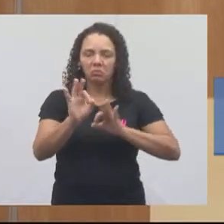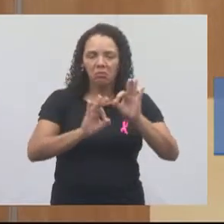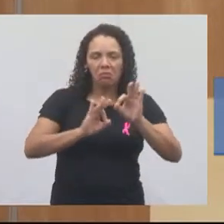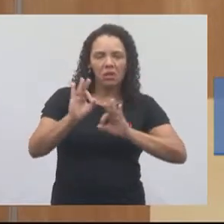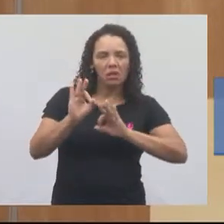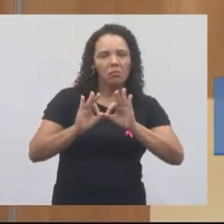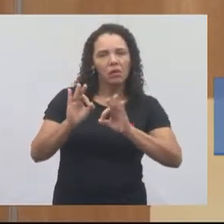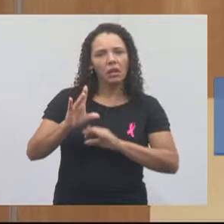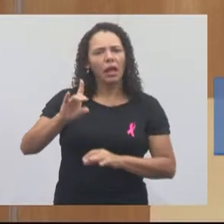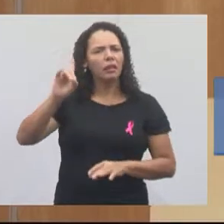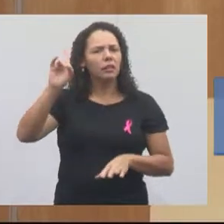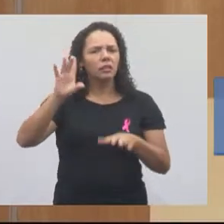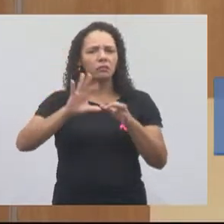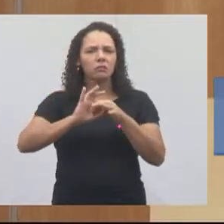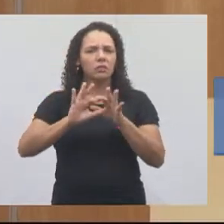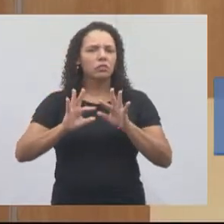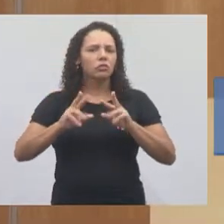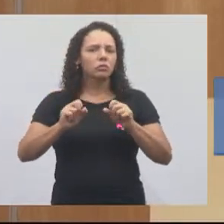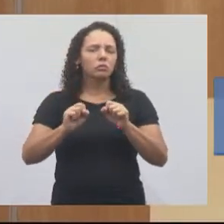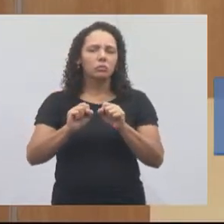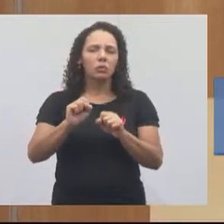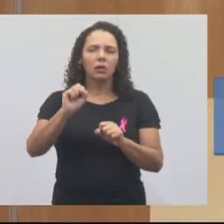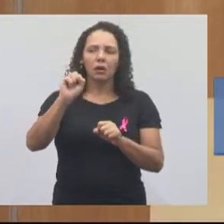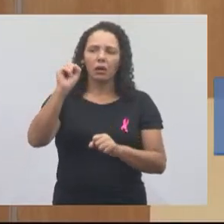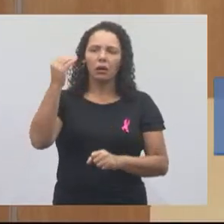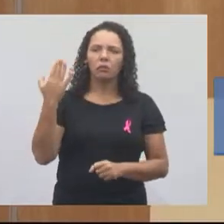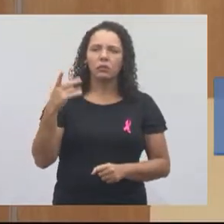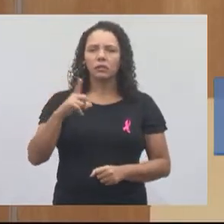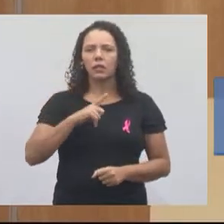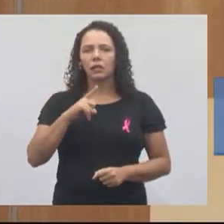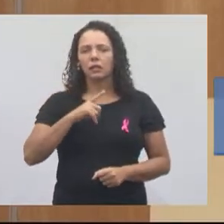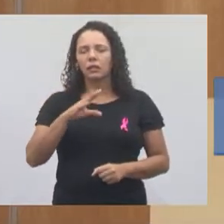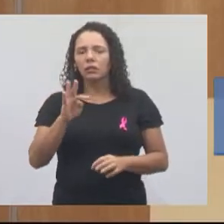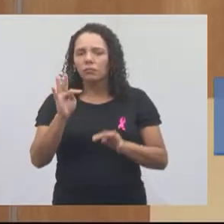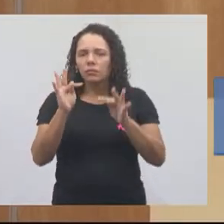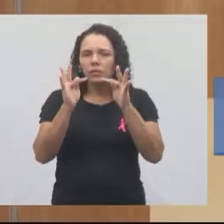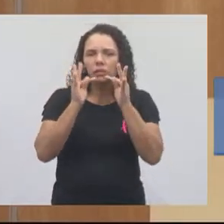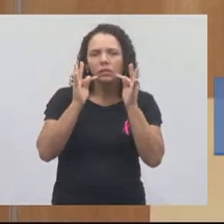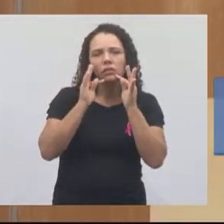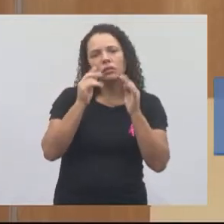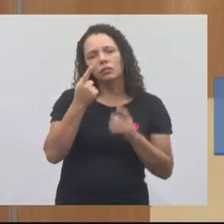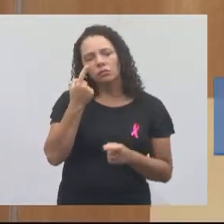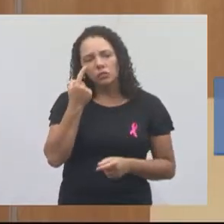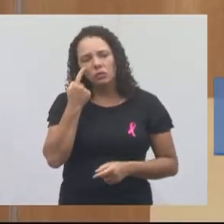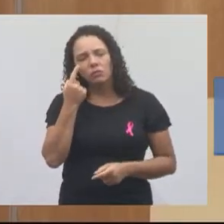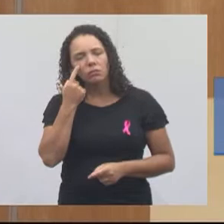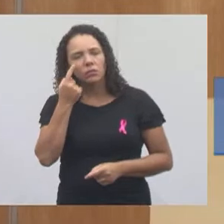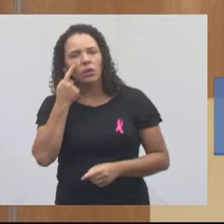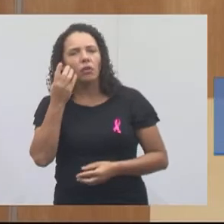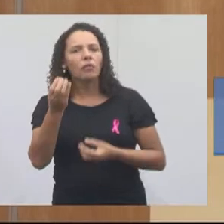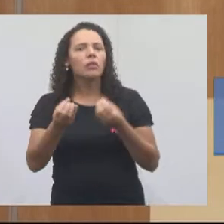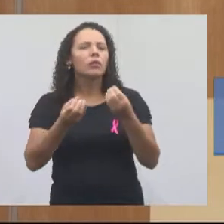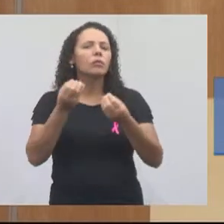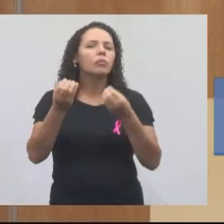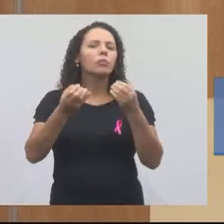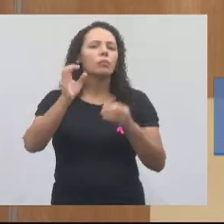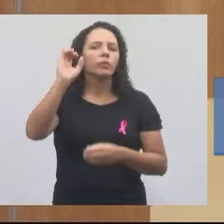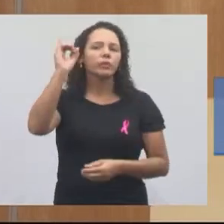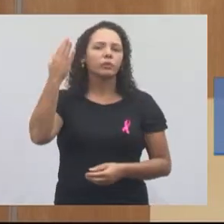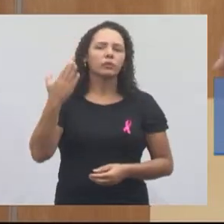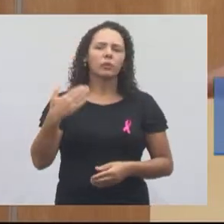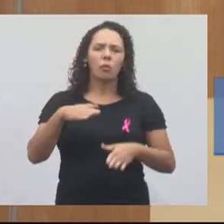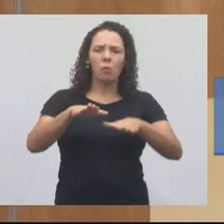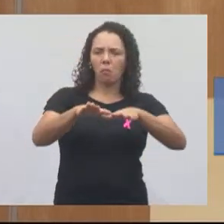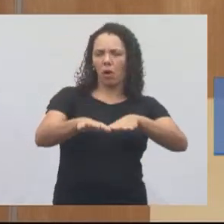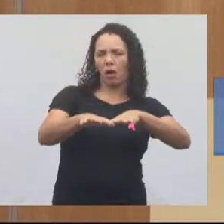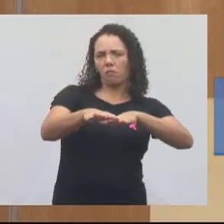permite todas as coisas acontecer e ter uma testemunha no meio para ver como que foi a situação. Tantos